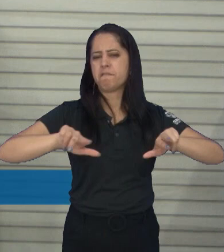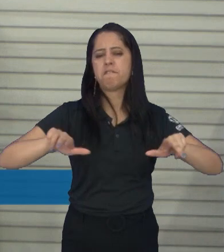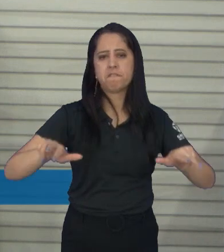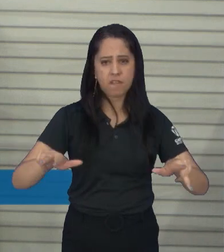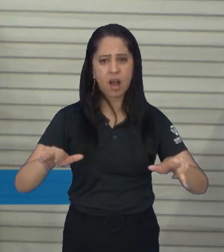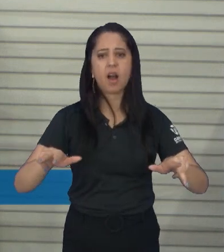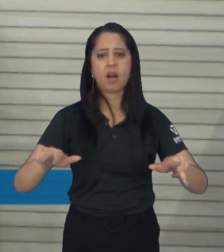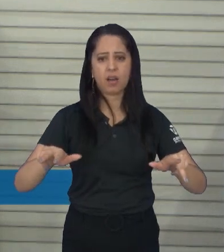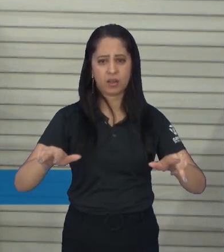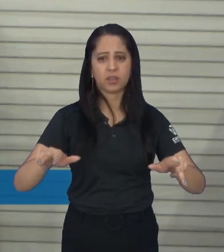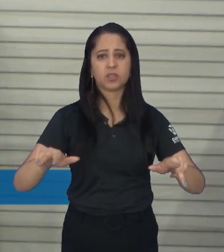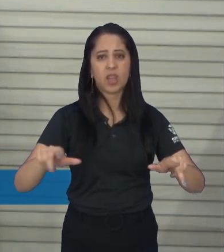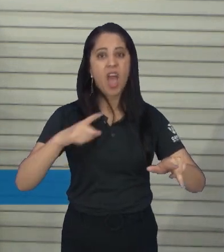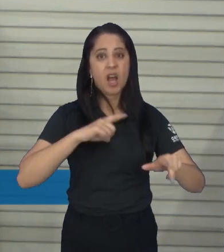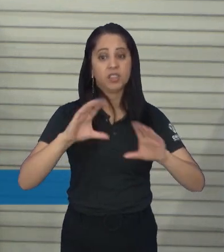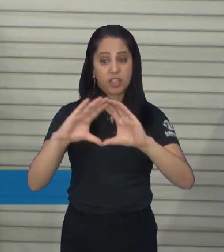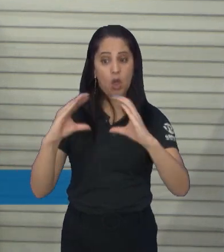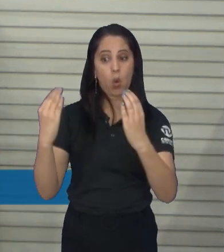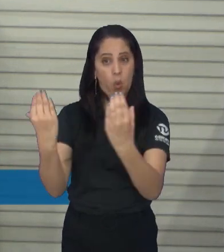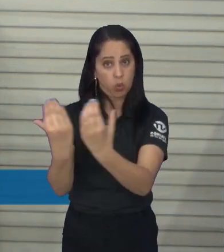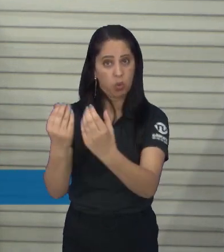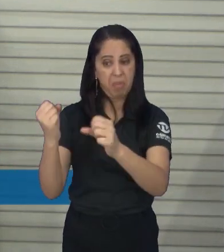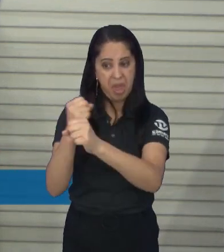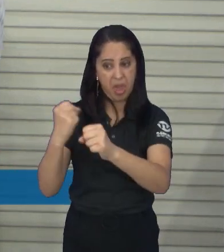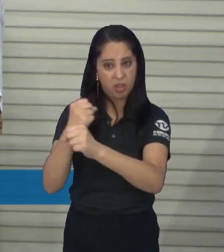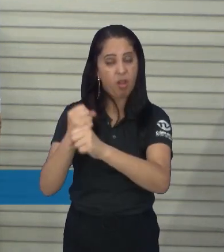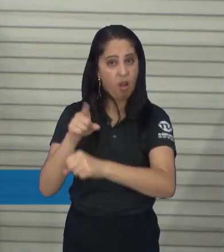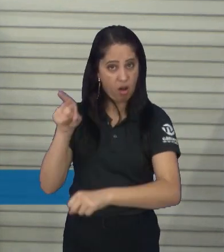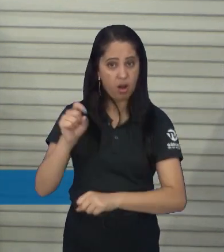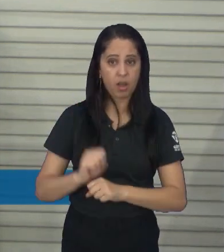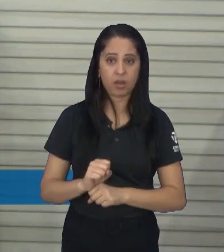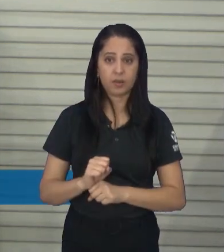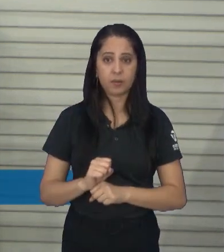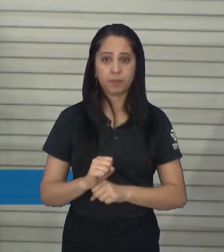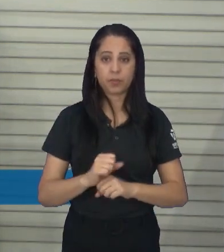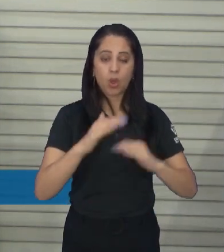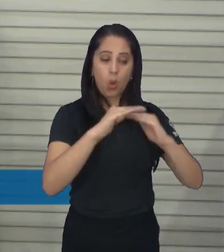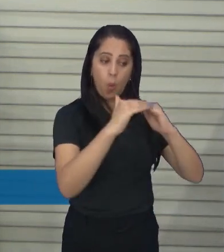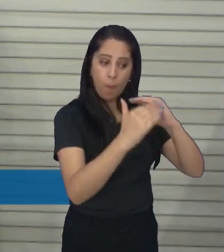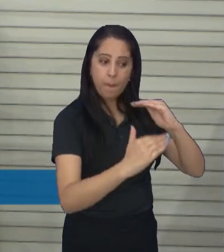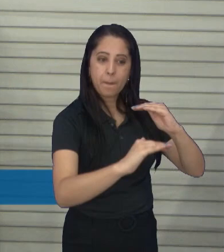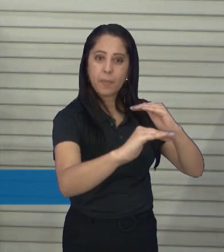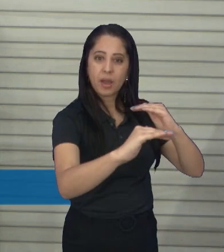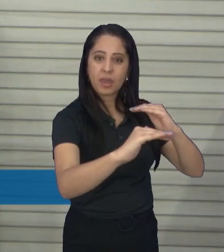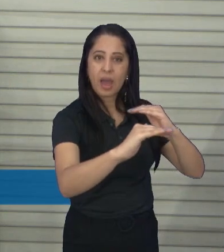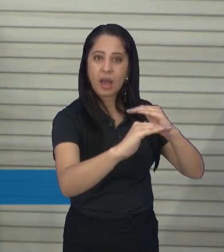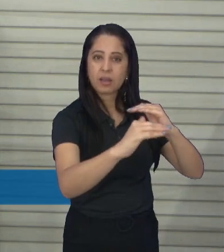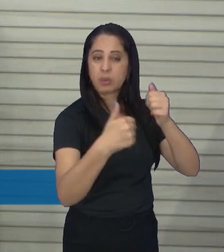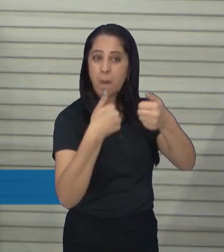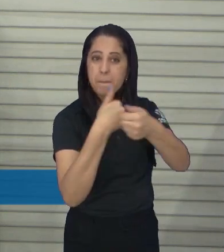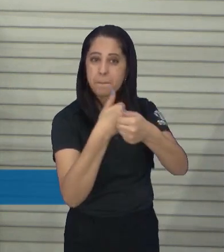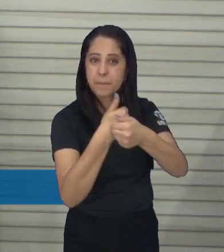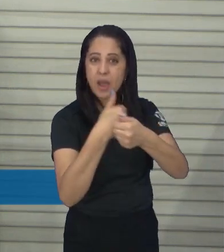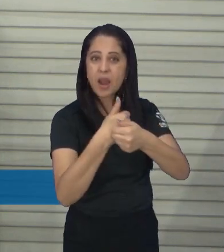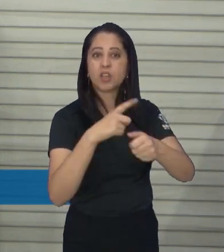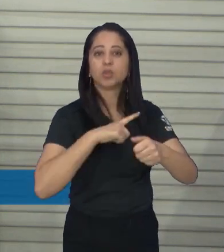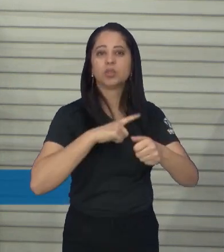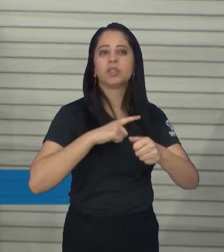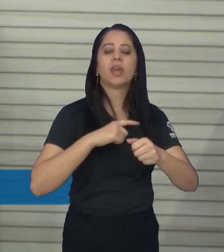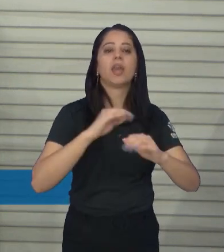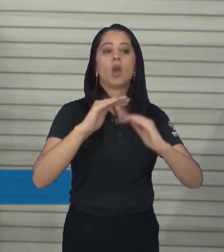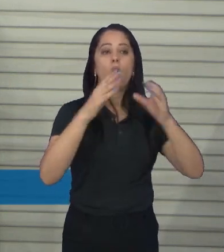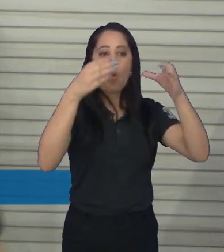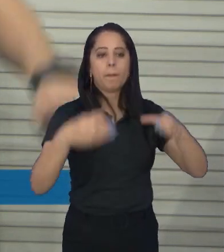grande condomínios ali também é o banhado tá ali lá logo atrás tá lá o pôr do sol depois